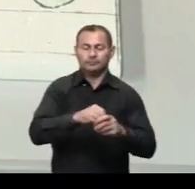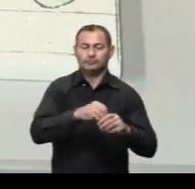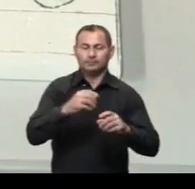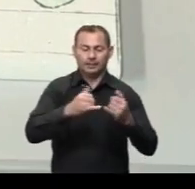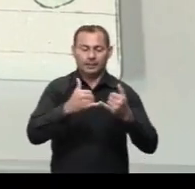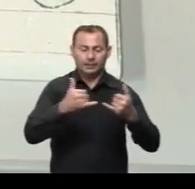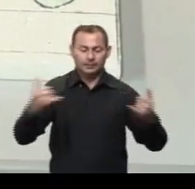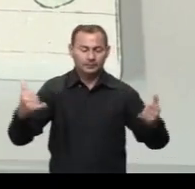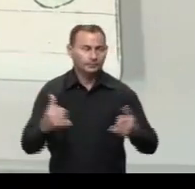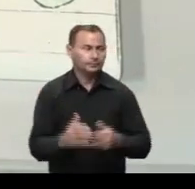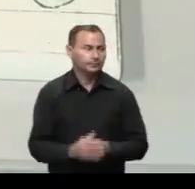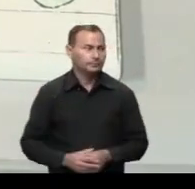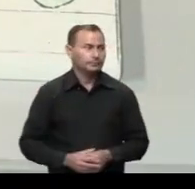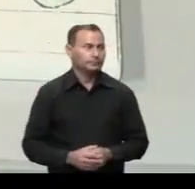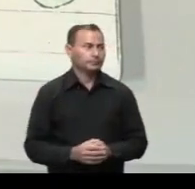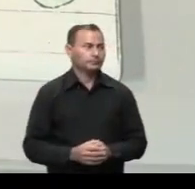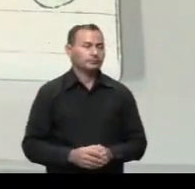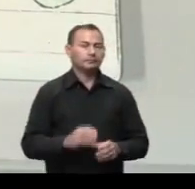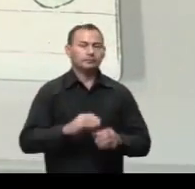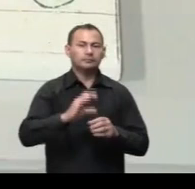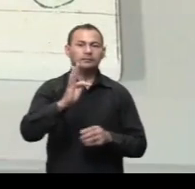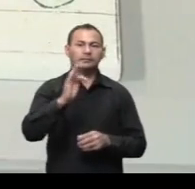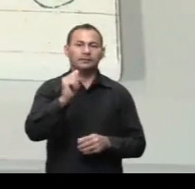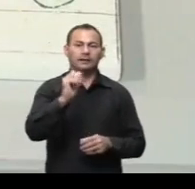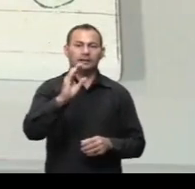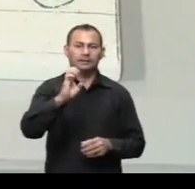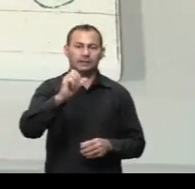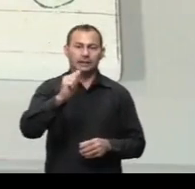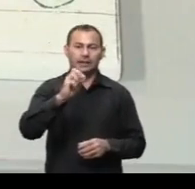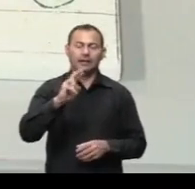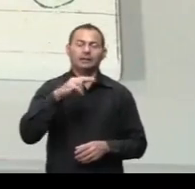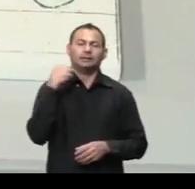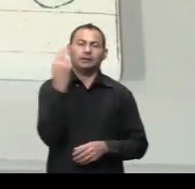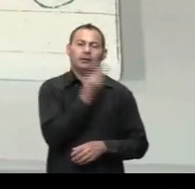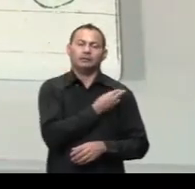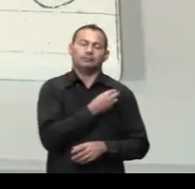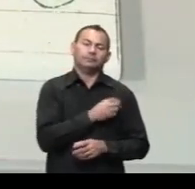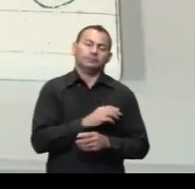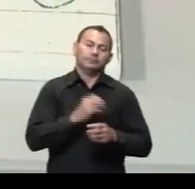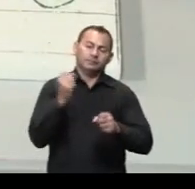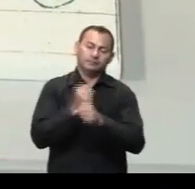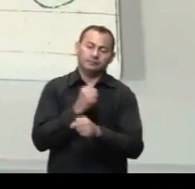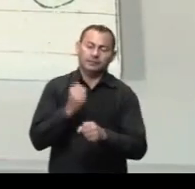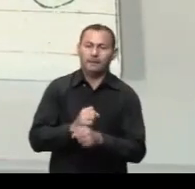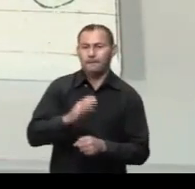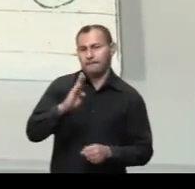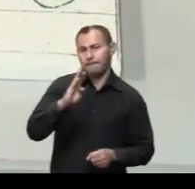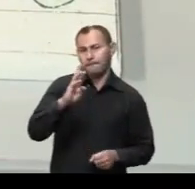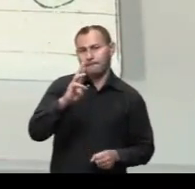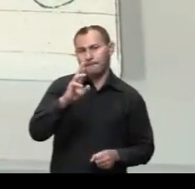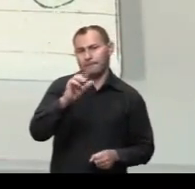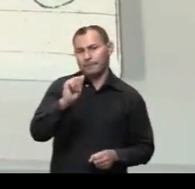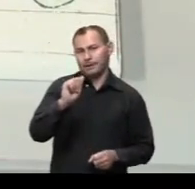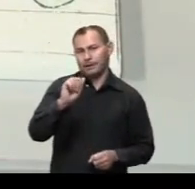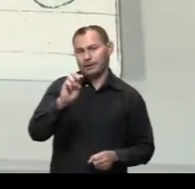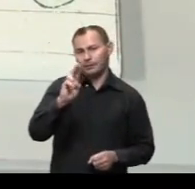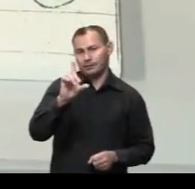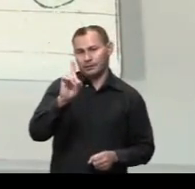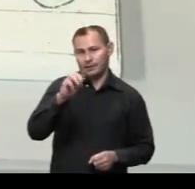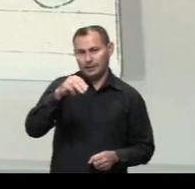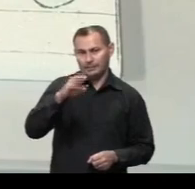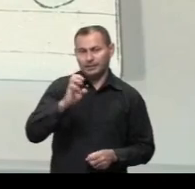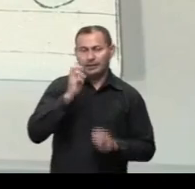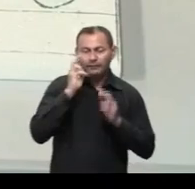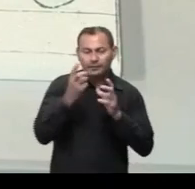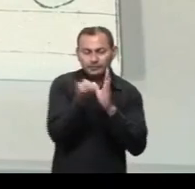a linha para facear as nossas, a alvenaria, a baldrame, os pilares, tá? Você pode